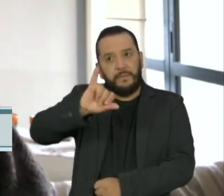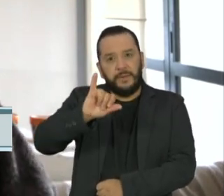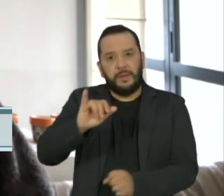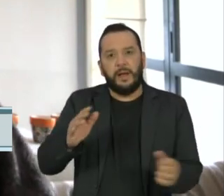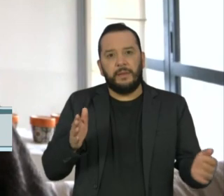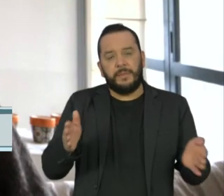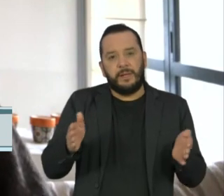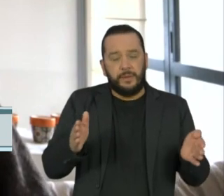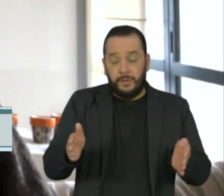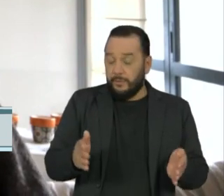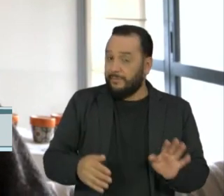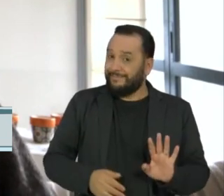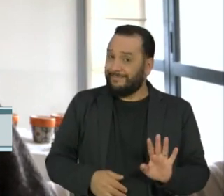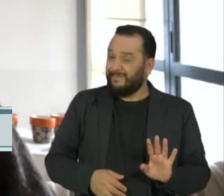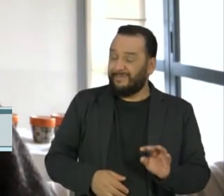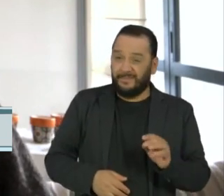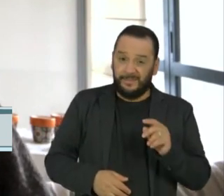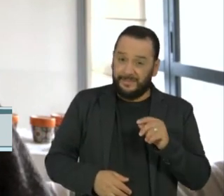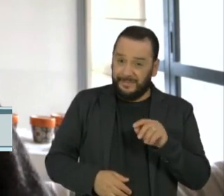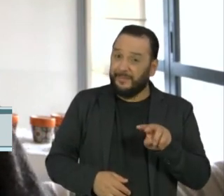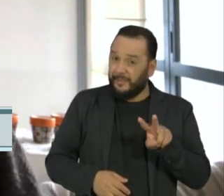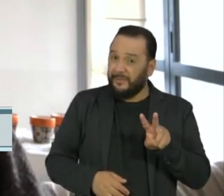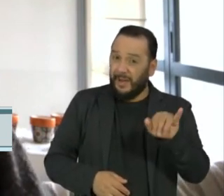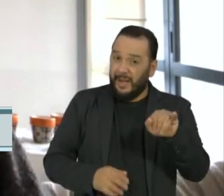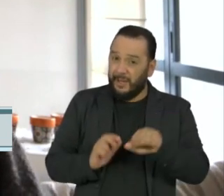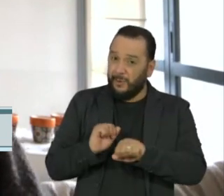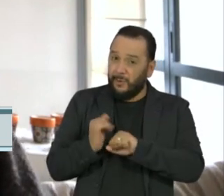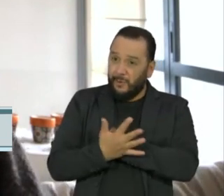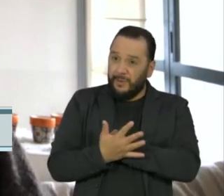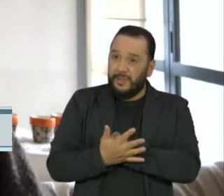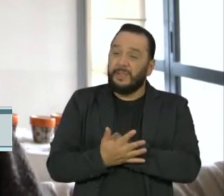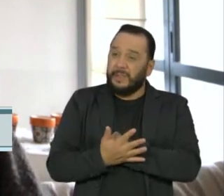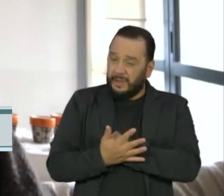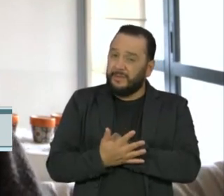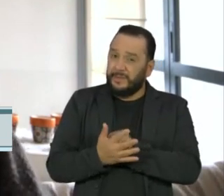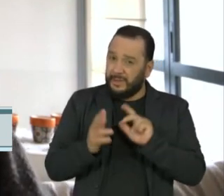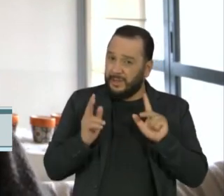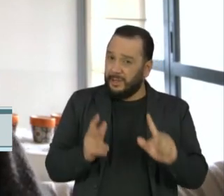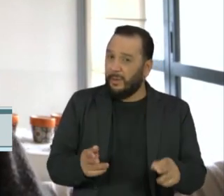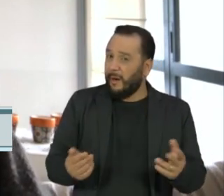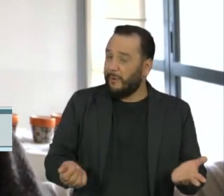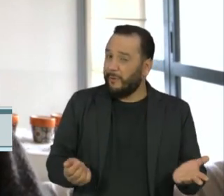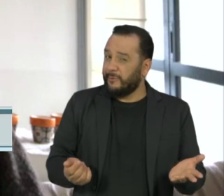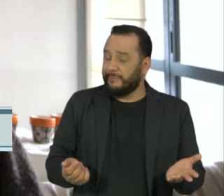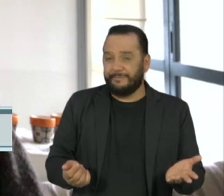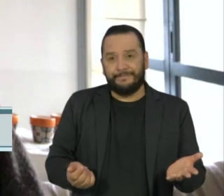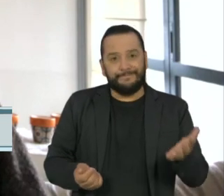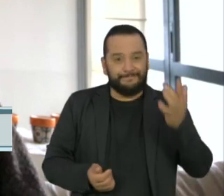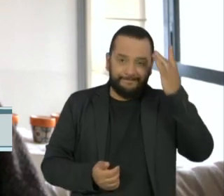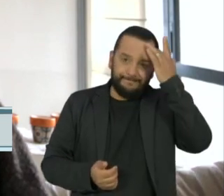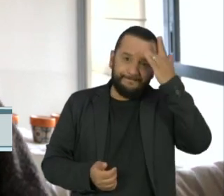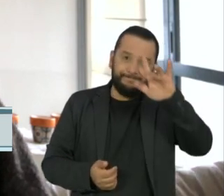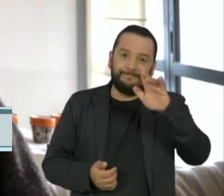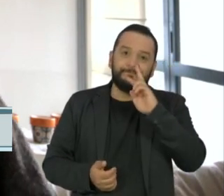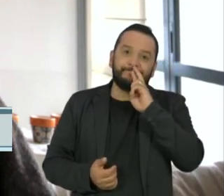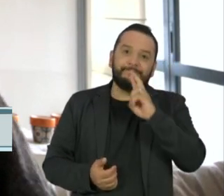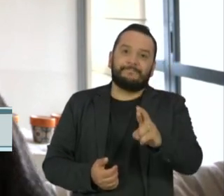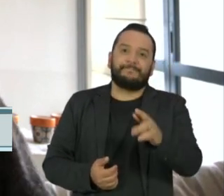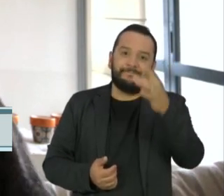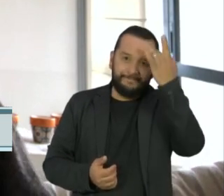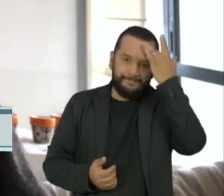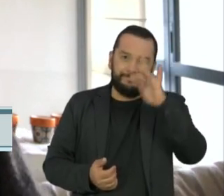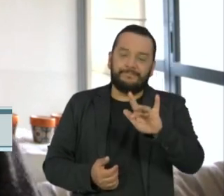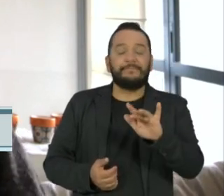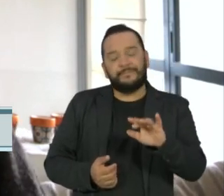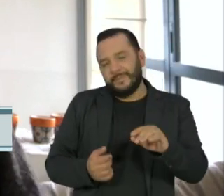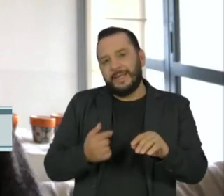estação. Será que isso ocorrerá da mesma forma com Covid-19? É muito cedo ainda para essas respostas, mas essas